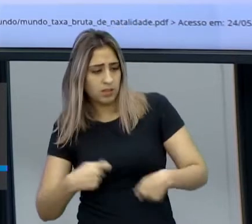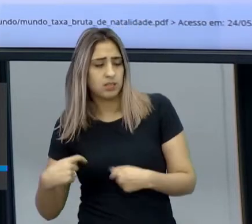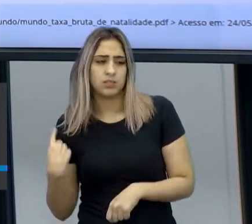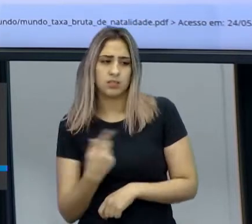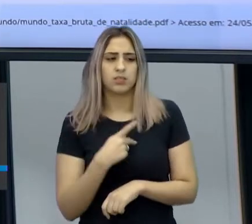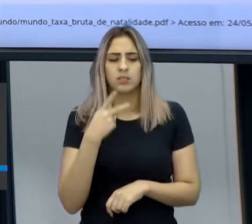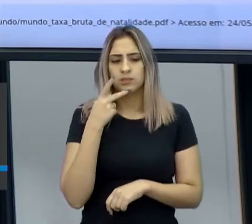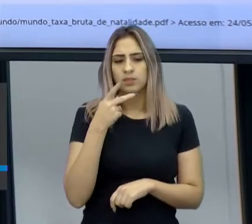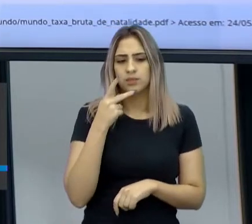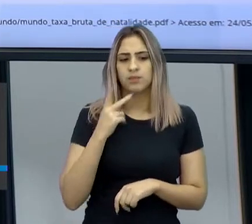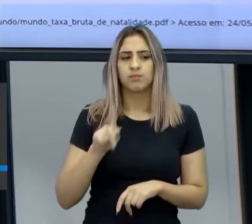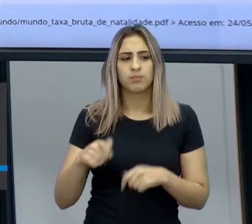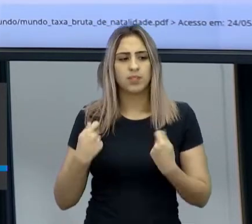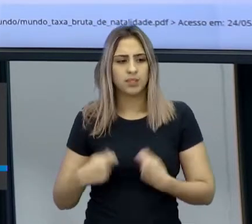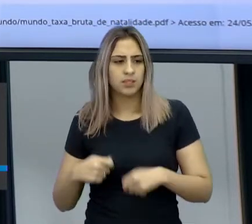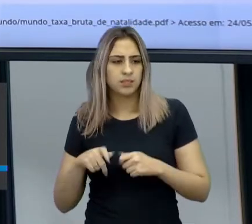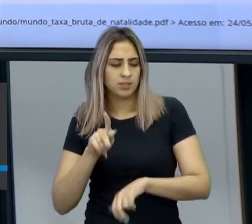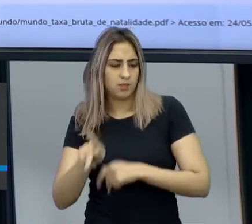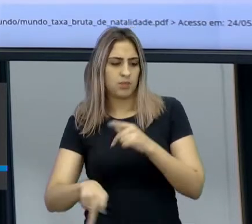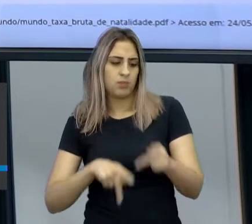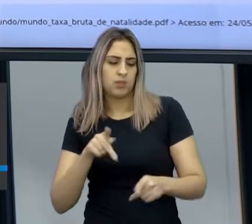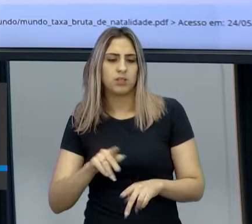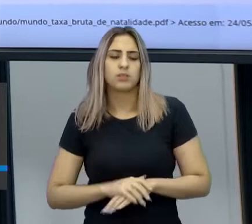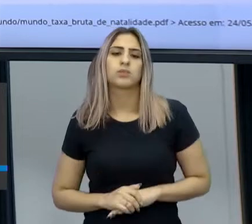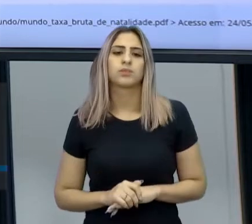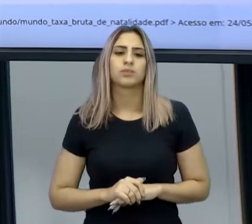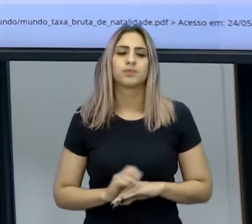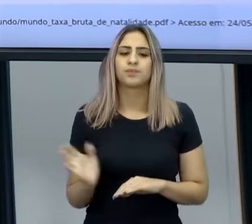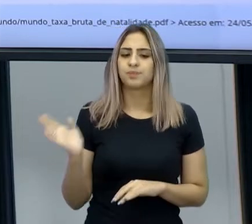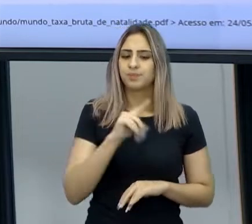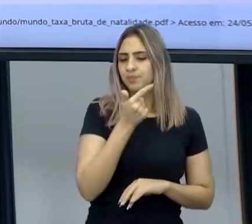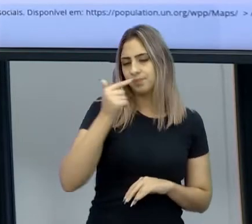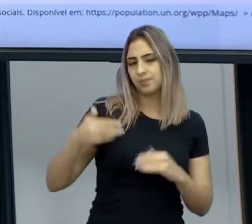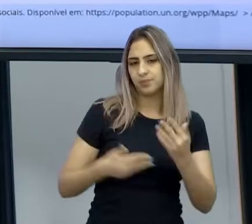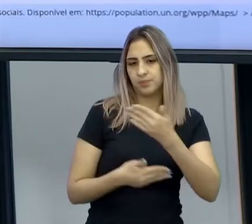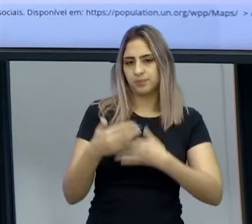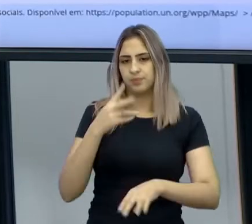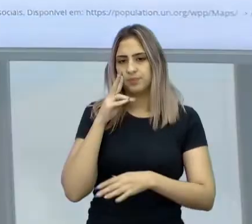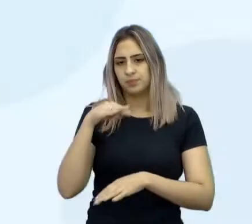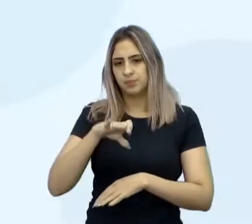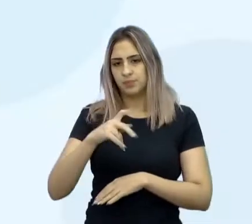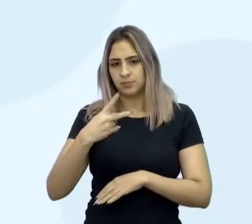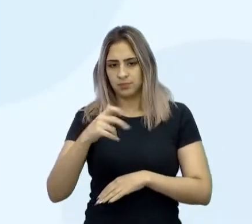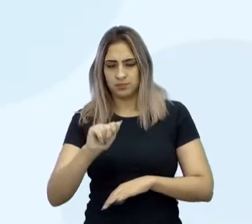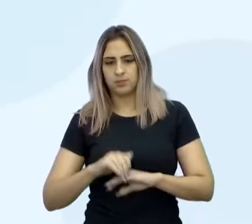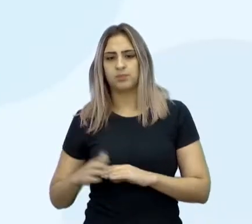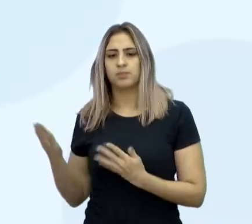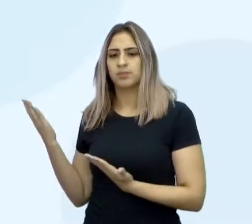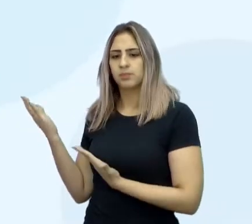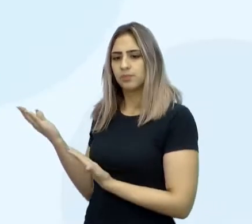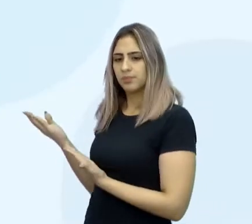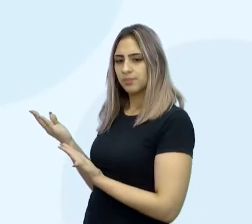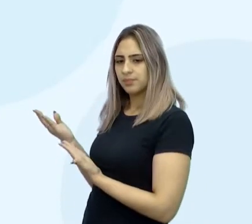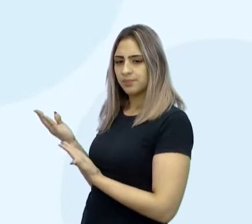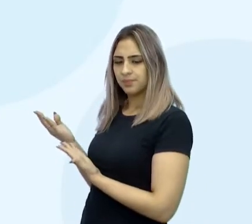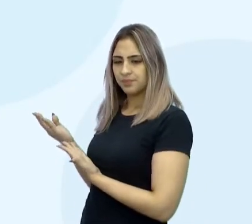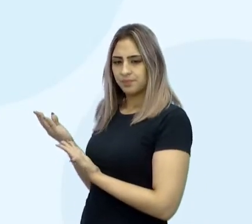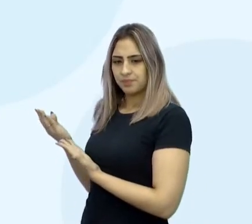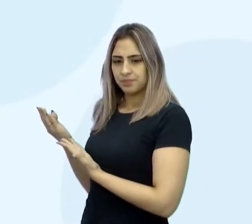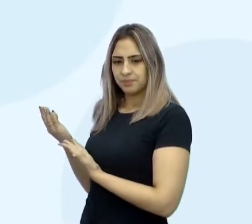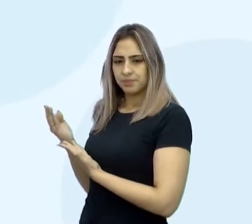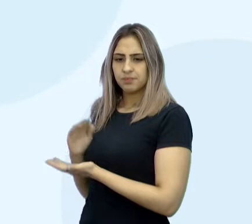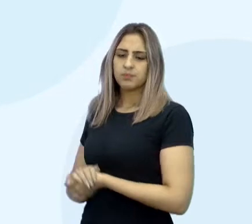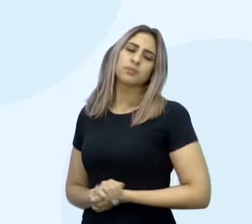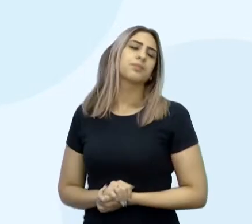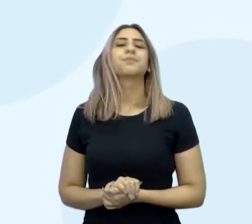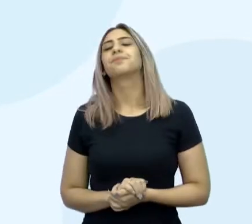está falando necessidades da população. Vamos lá para a próxima tela, com outro mapa que a gente vai observar aí, que é o